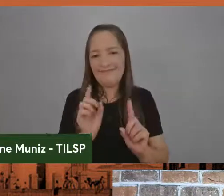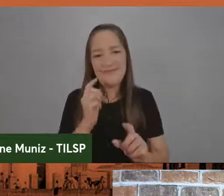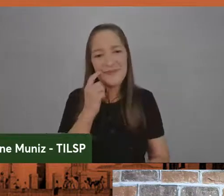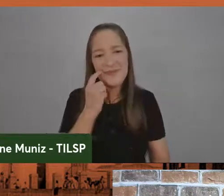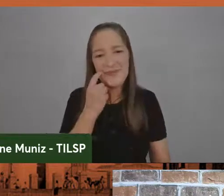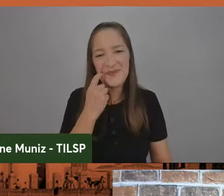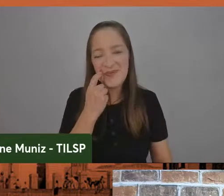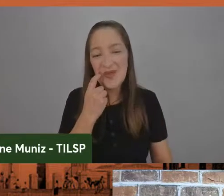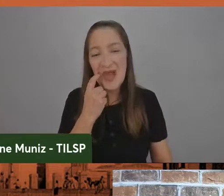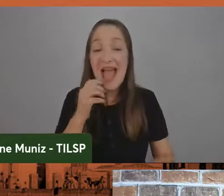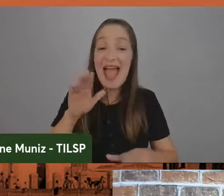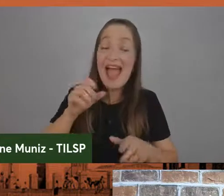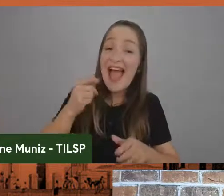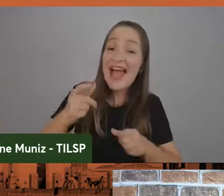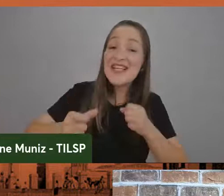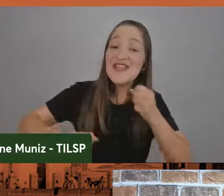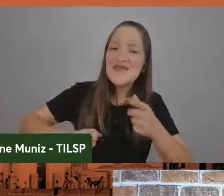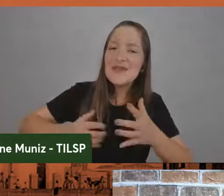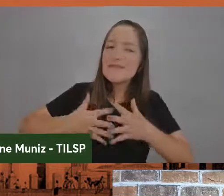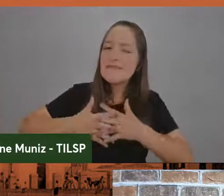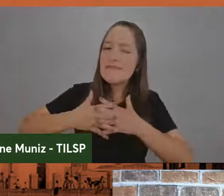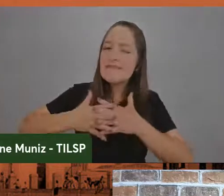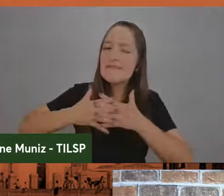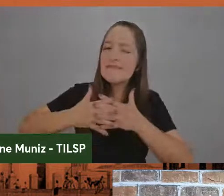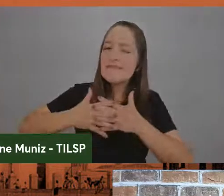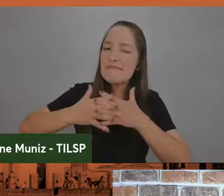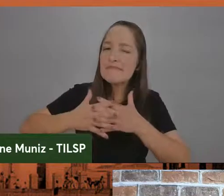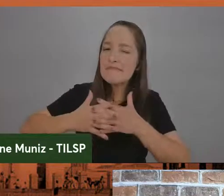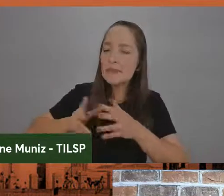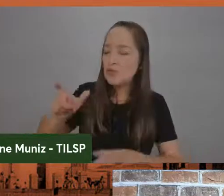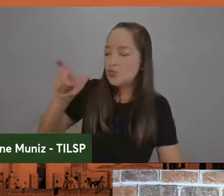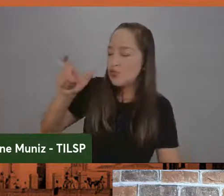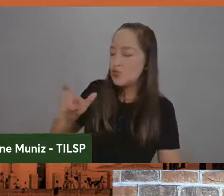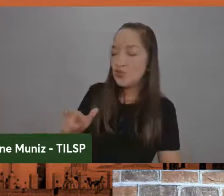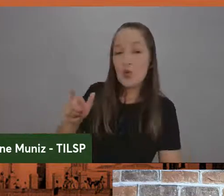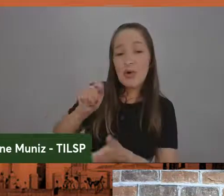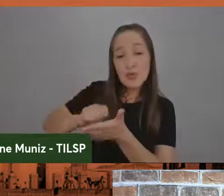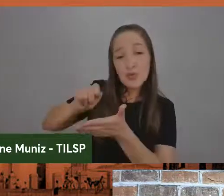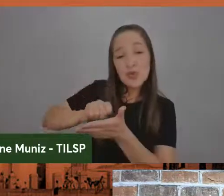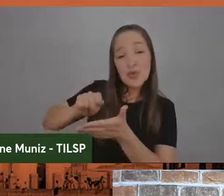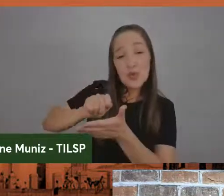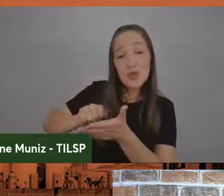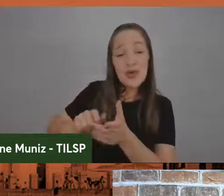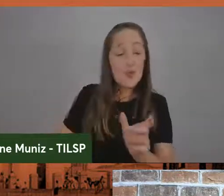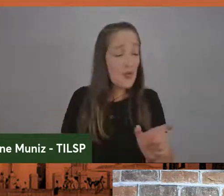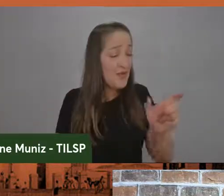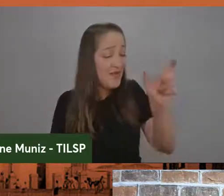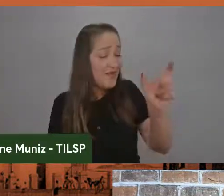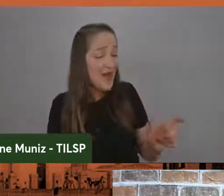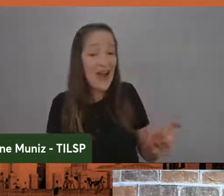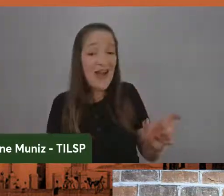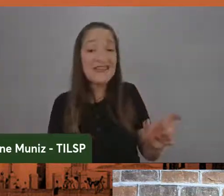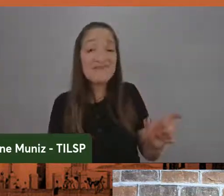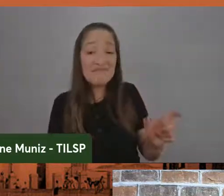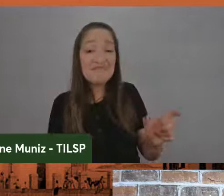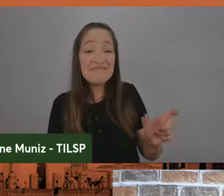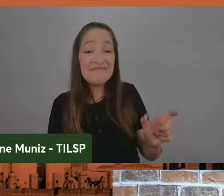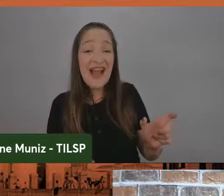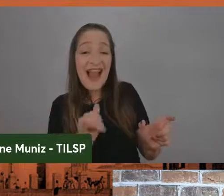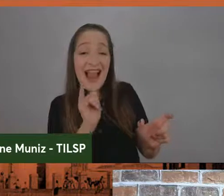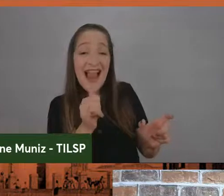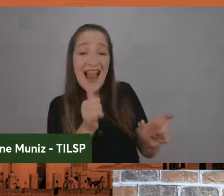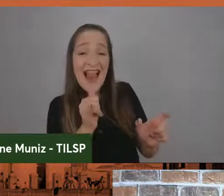a gente às vezes confunde a figura do escritor, da escritora, com a figura de quem está